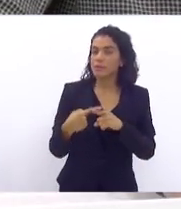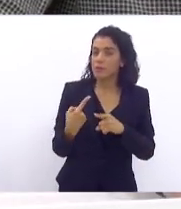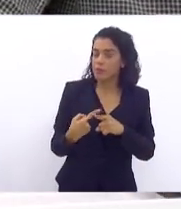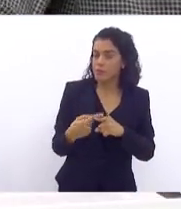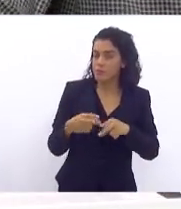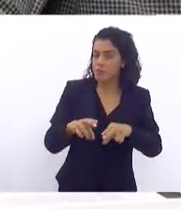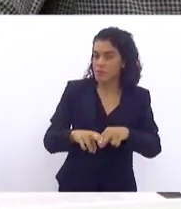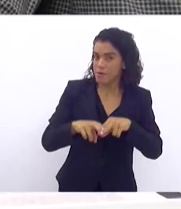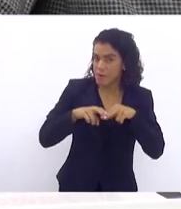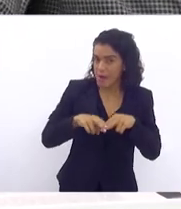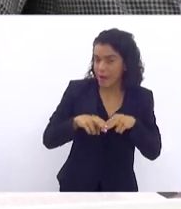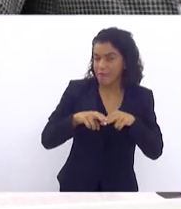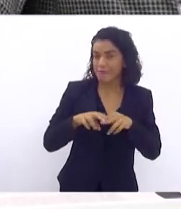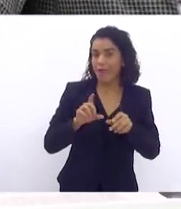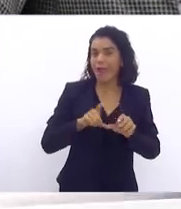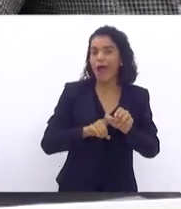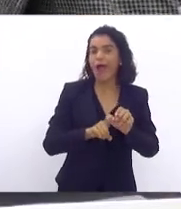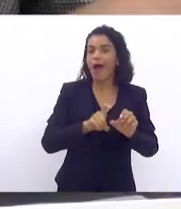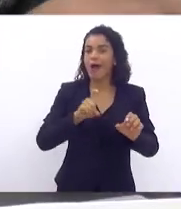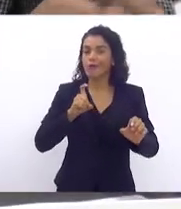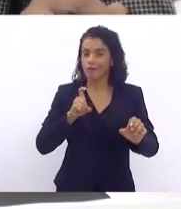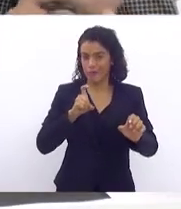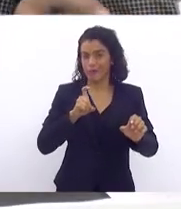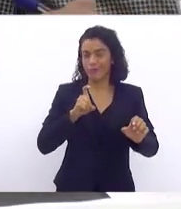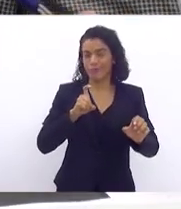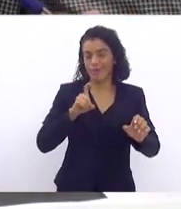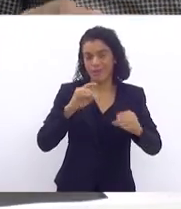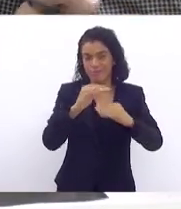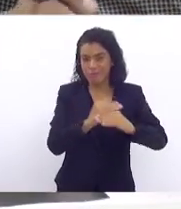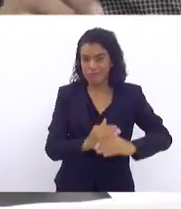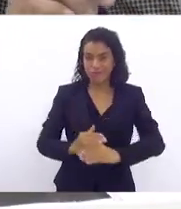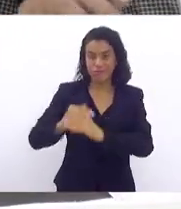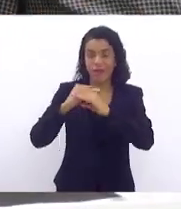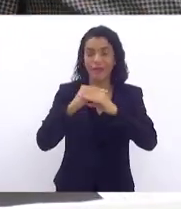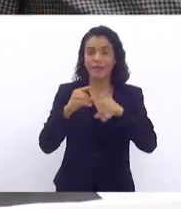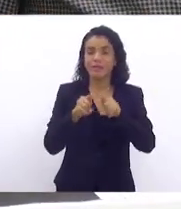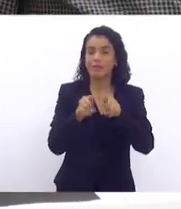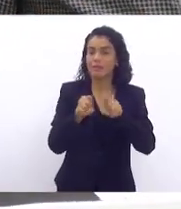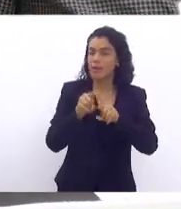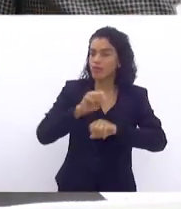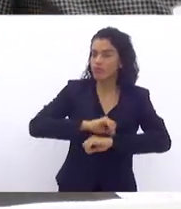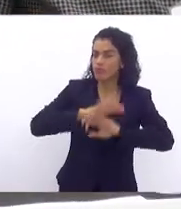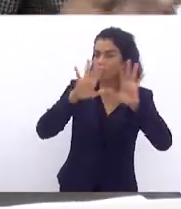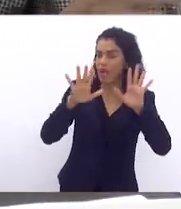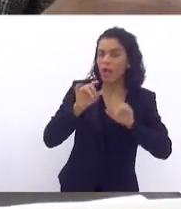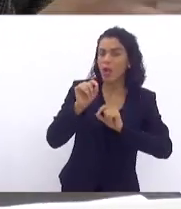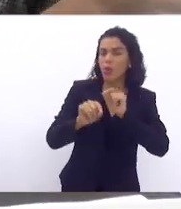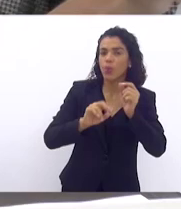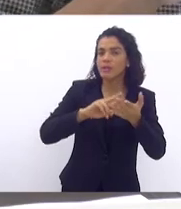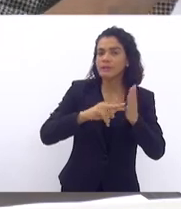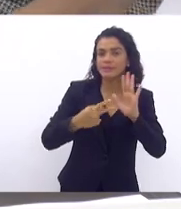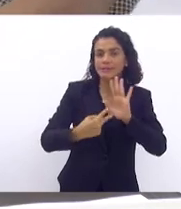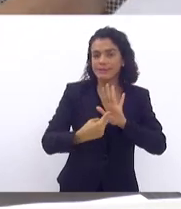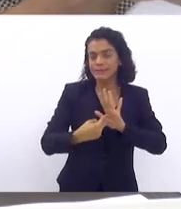há autonomia universitária, e como aqui não está claramente dito o que seria